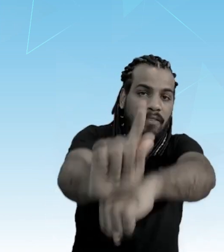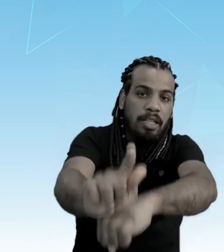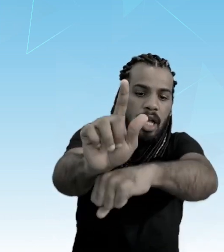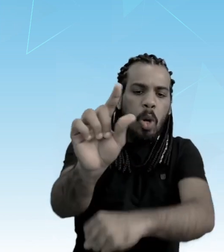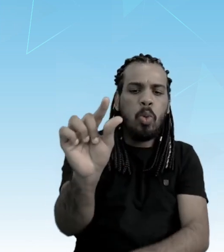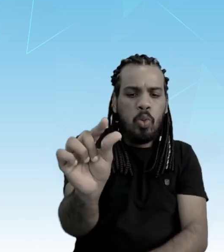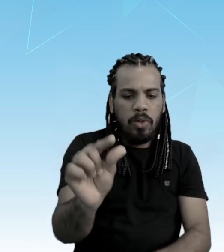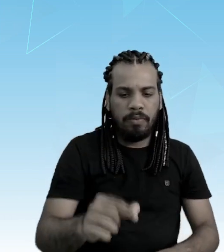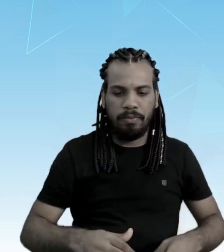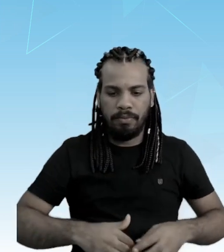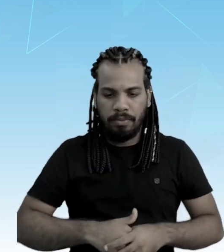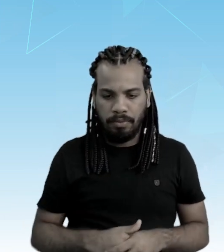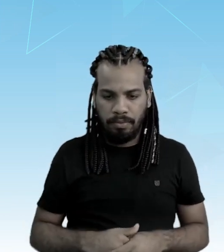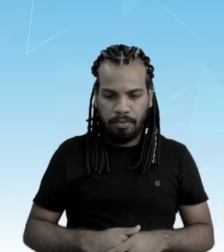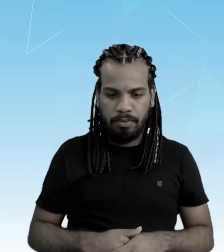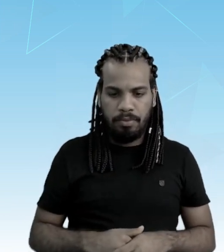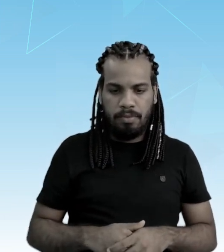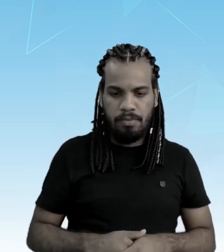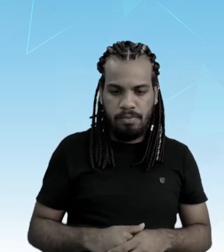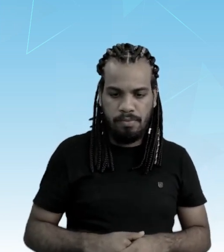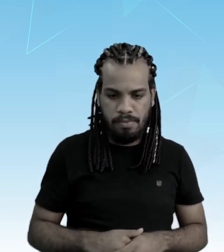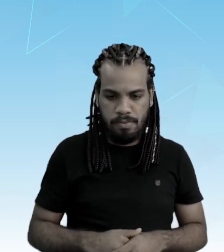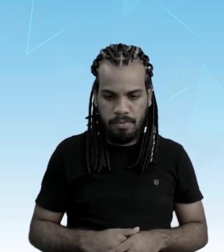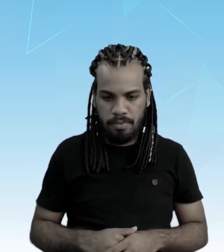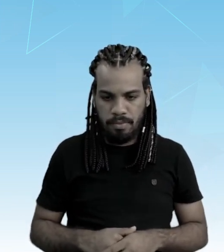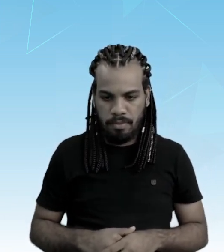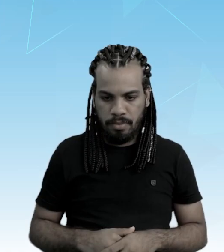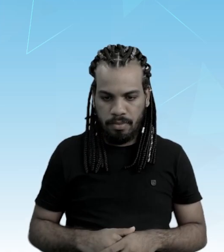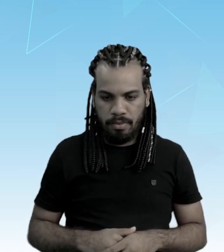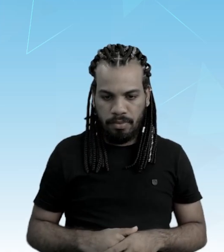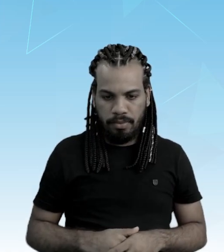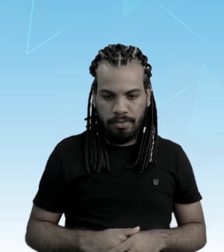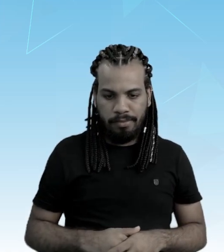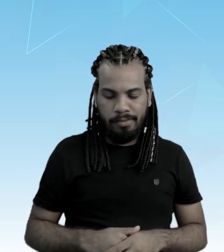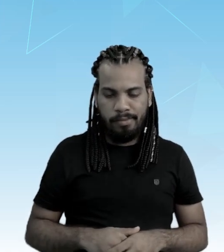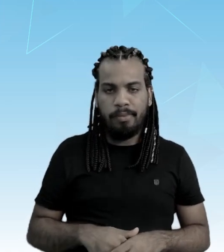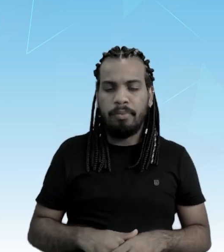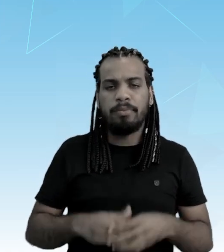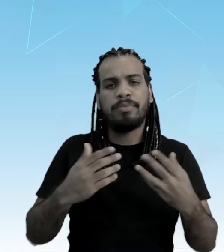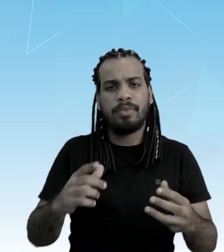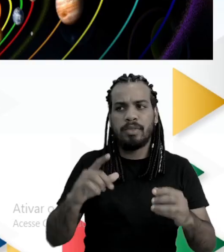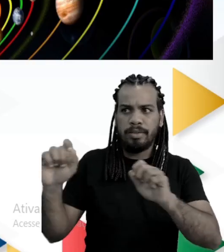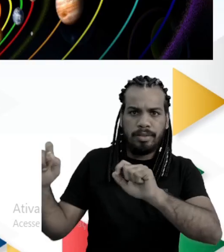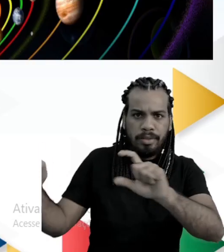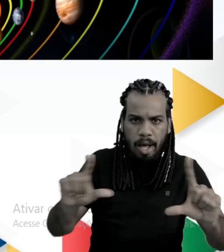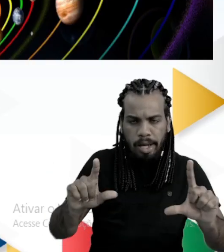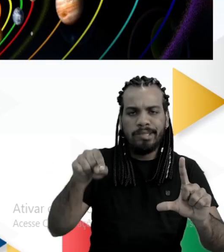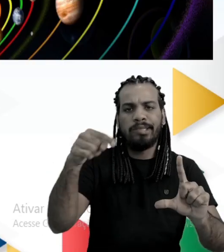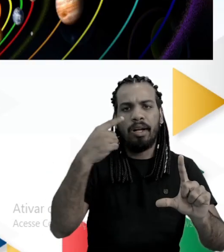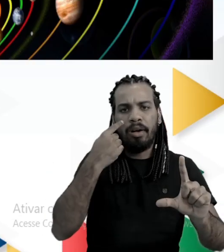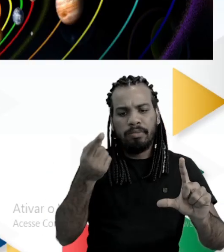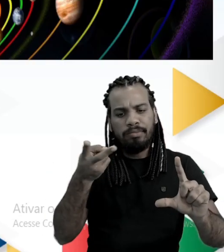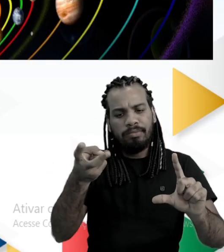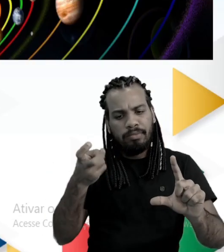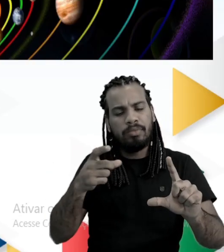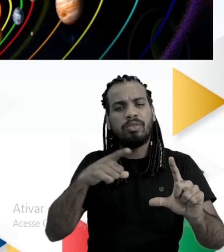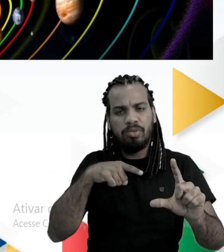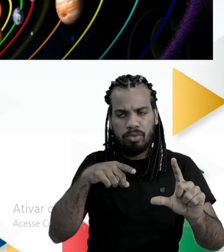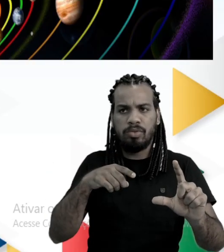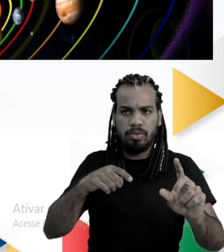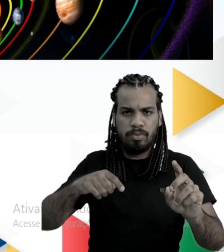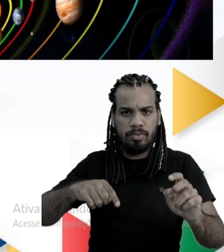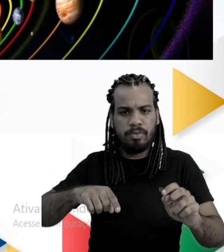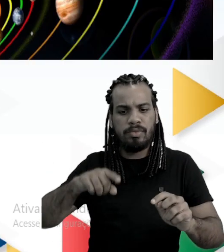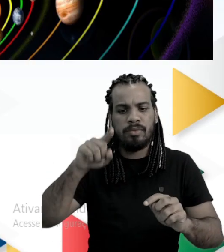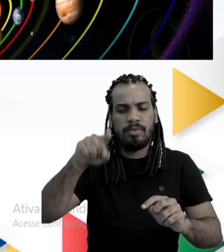de atração entre eles. Nessa imagem que está aí na telinha, no slide, você pode observar que a gente tem justamente